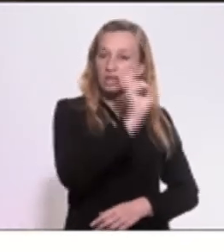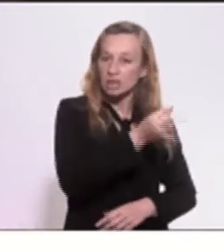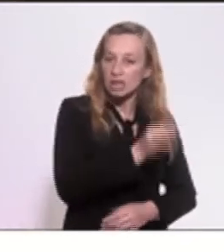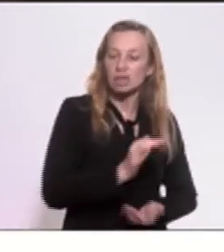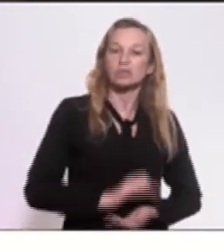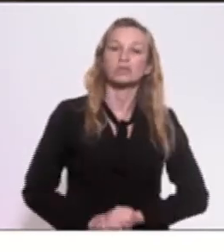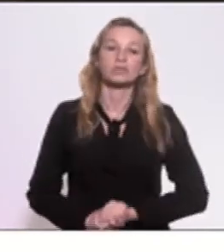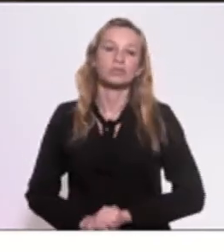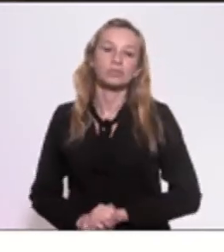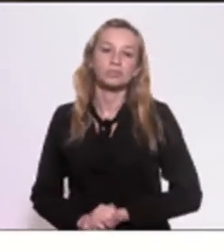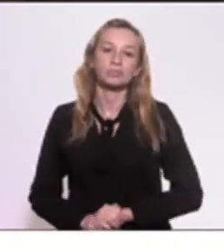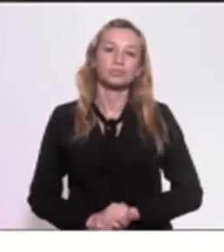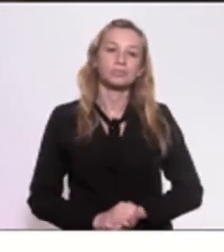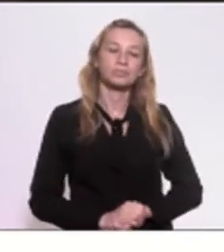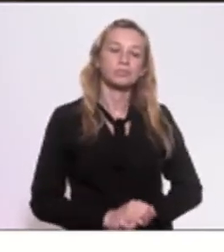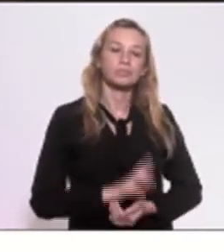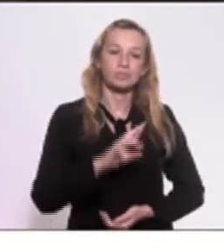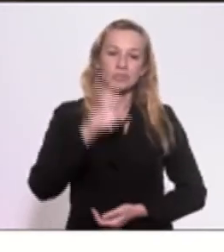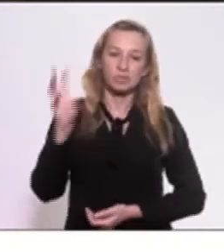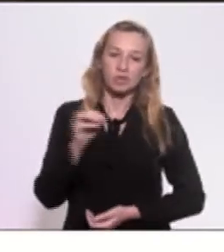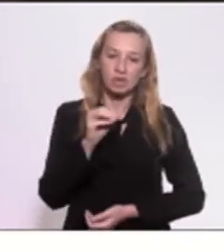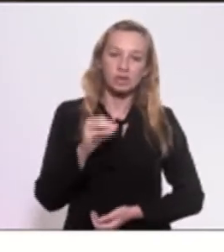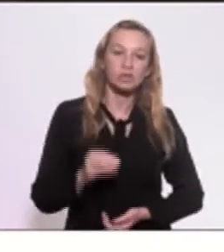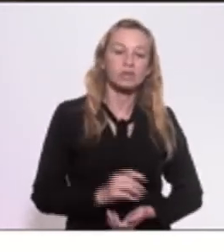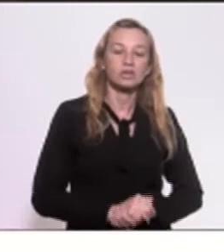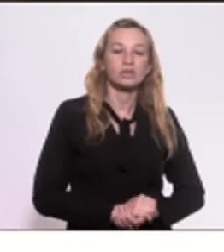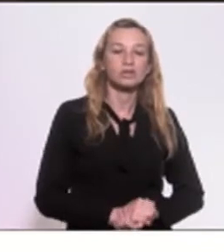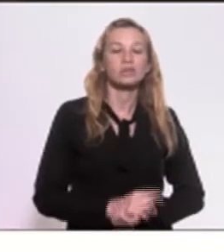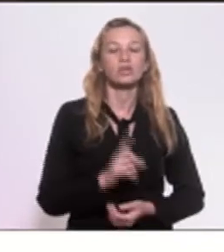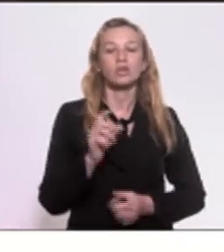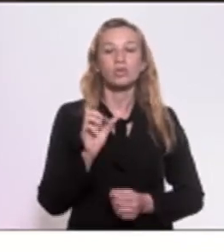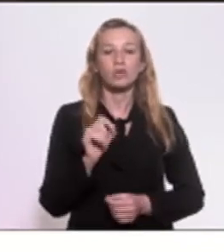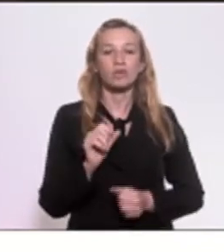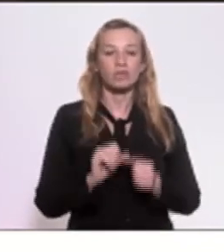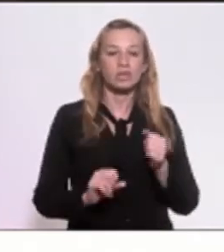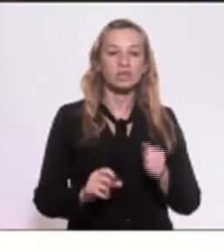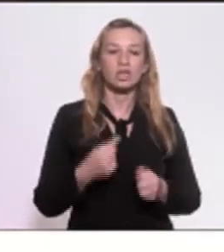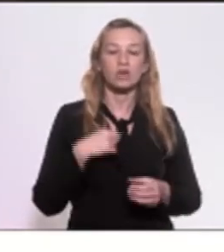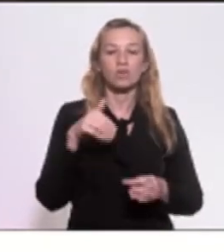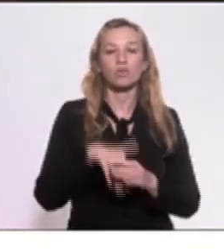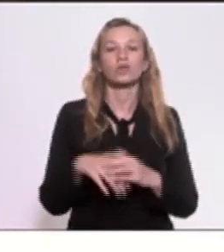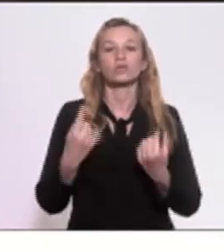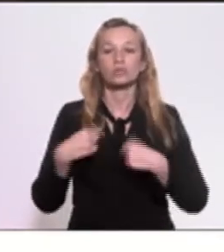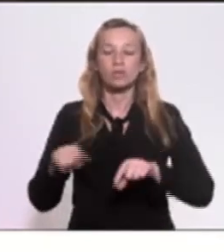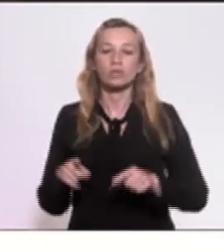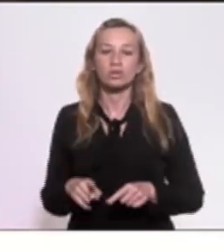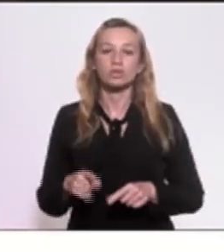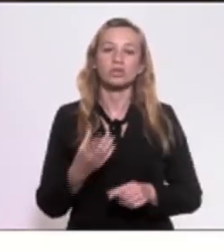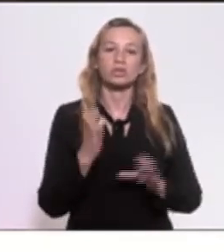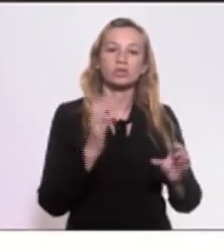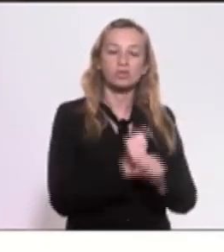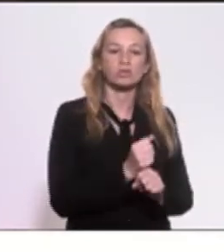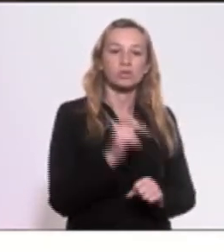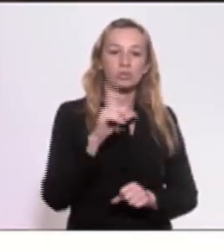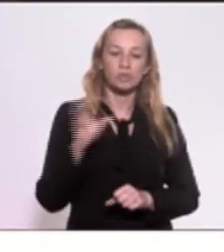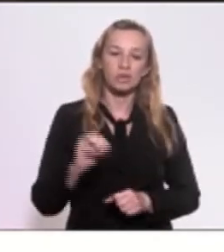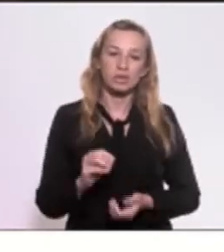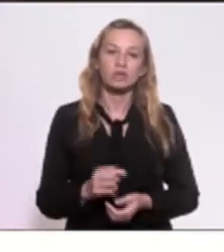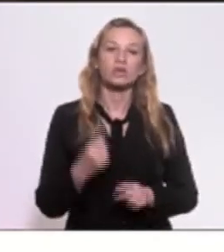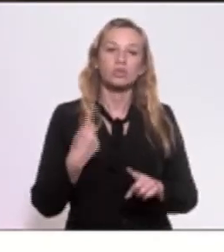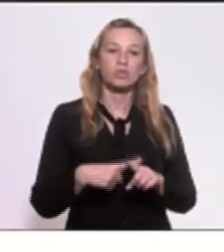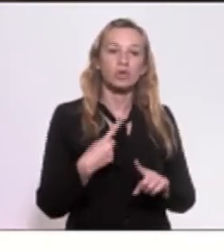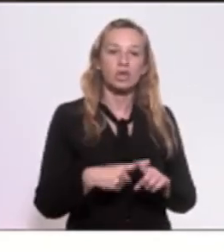muito claro o que o relatório do tse disse o que nós devemos fazer eu voto contra as contas o pezão e dornelles o que há é